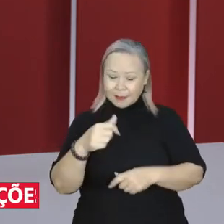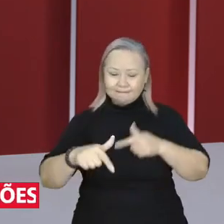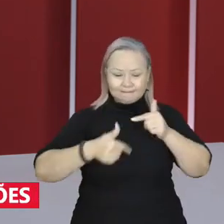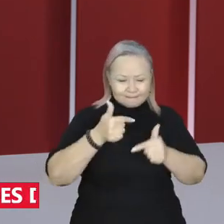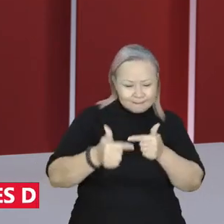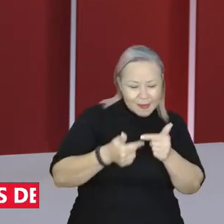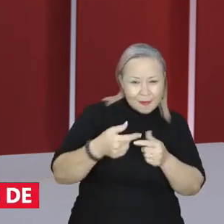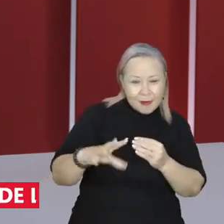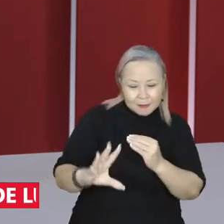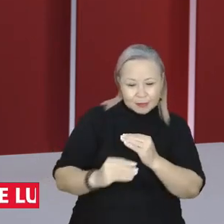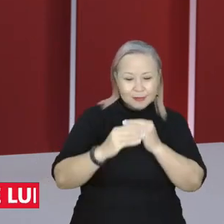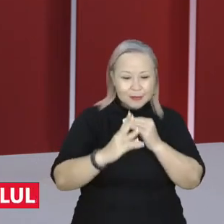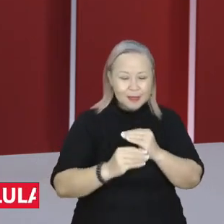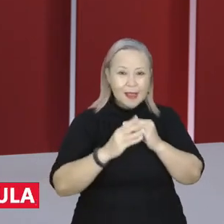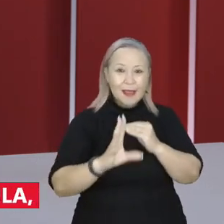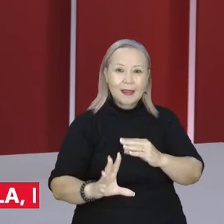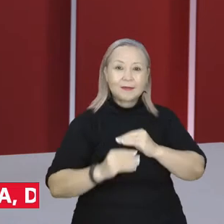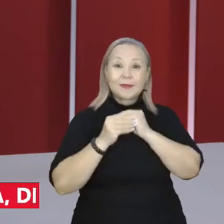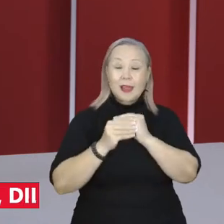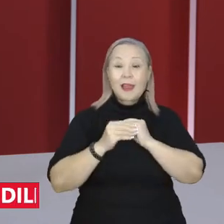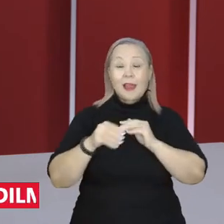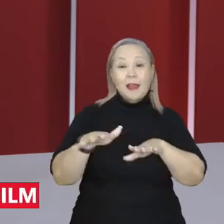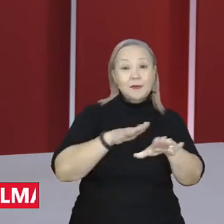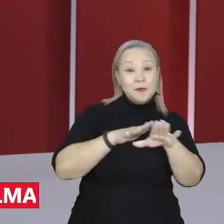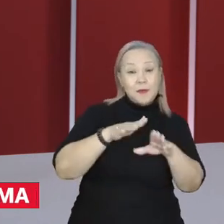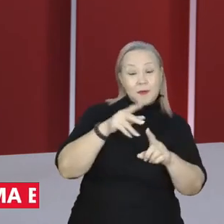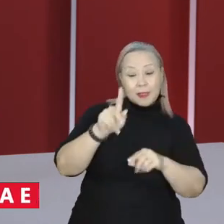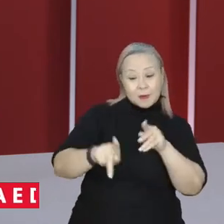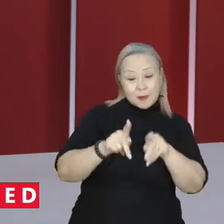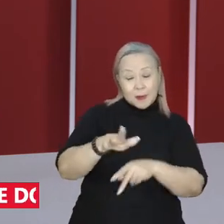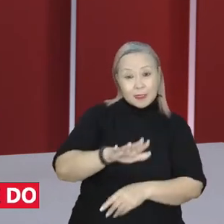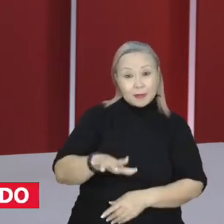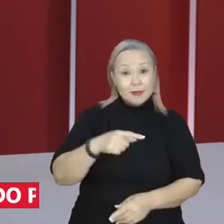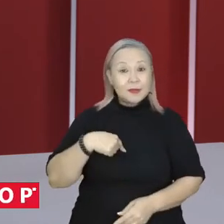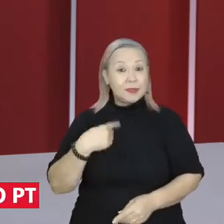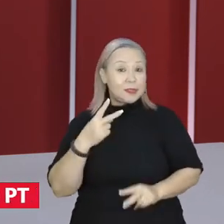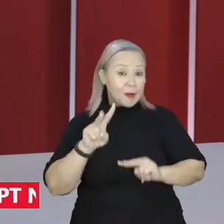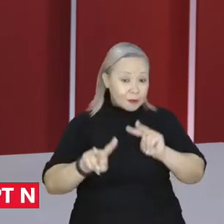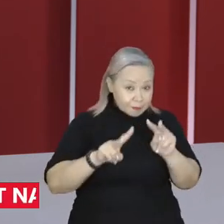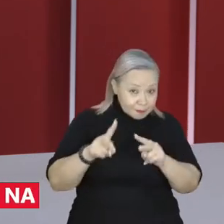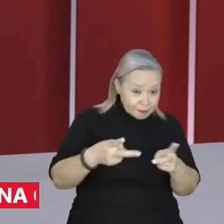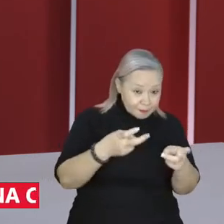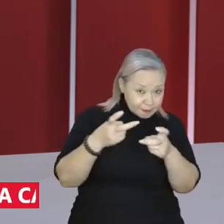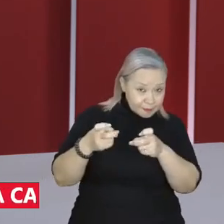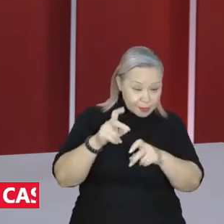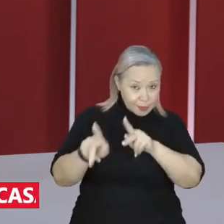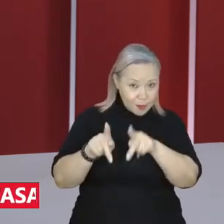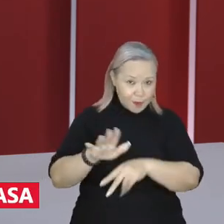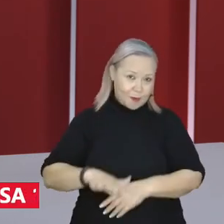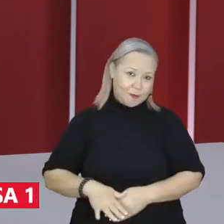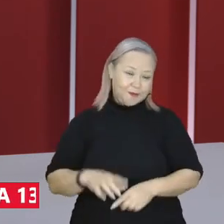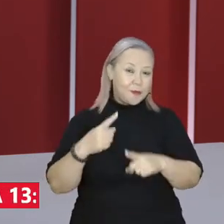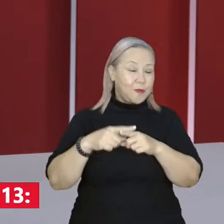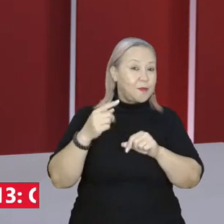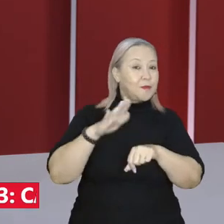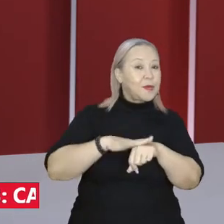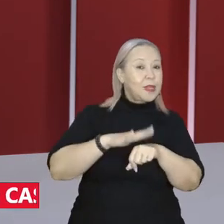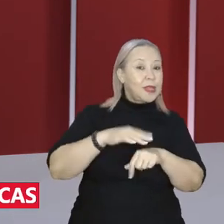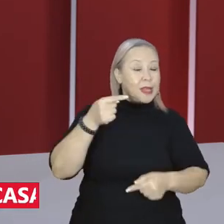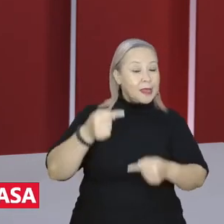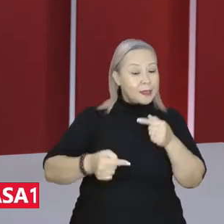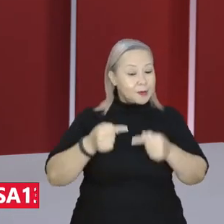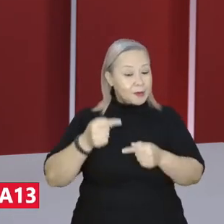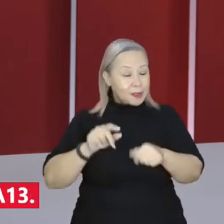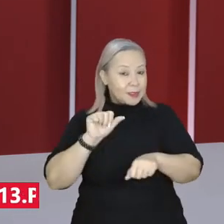maior número possível aí de movimentos populares e a gente escutar o povo né porque as políticas são feitas para o povo não é verdade Luciano